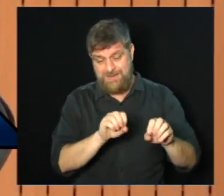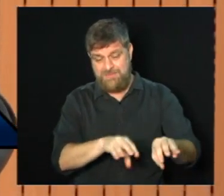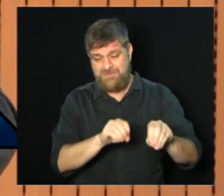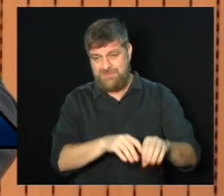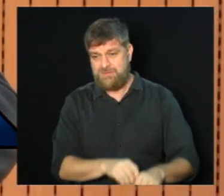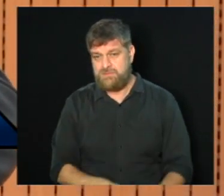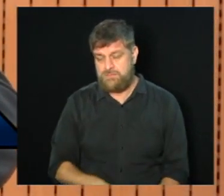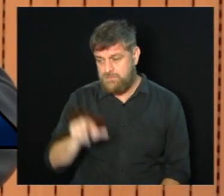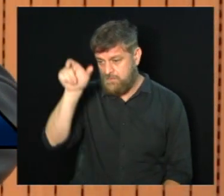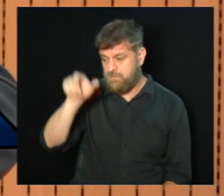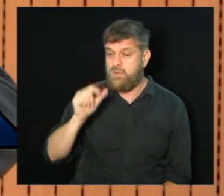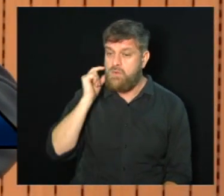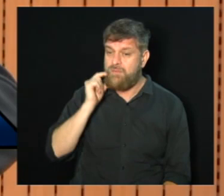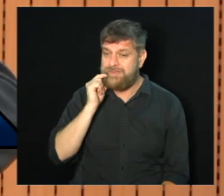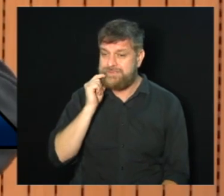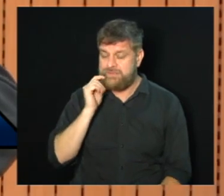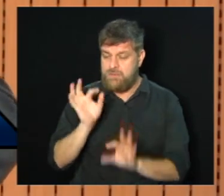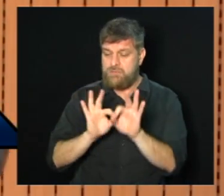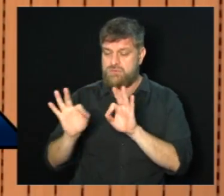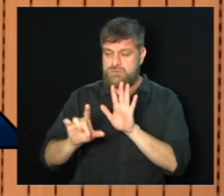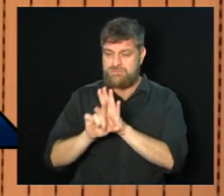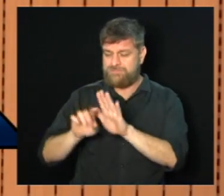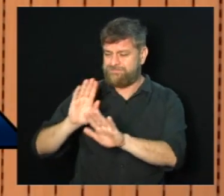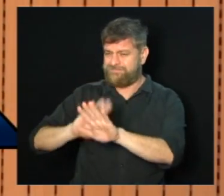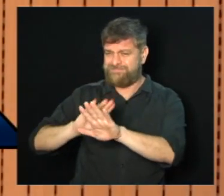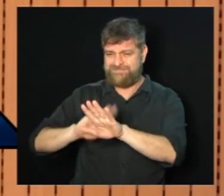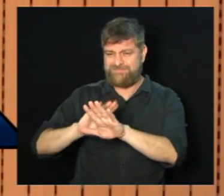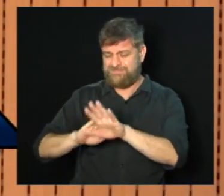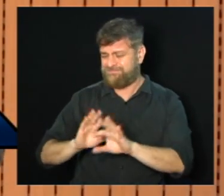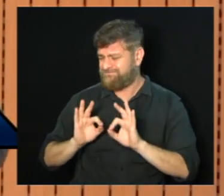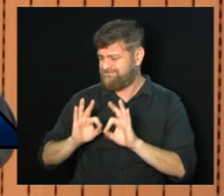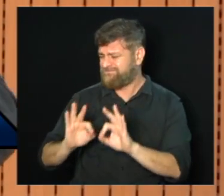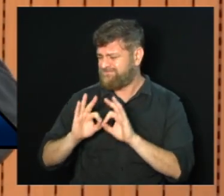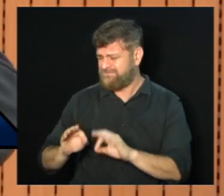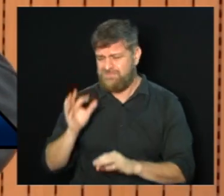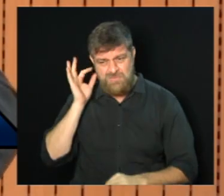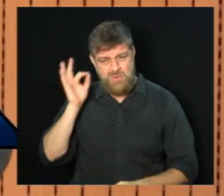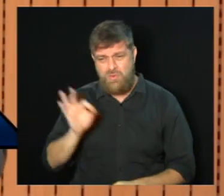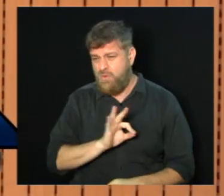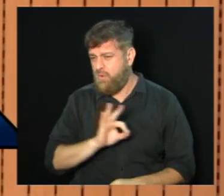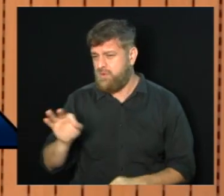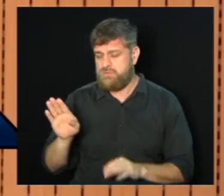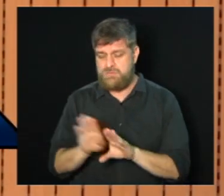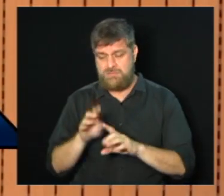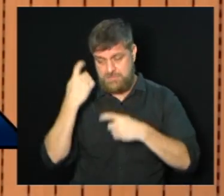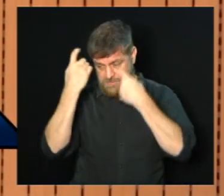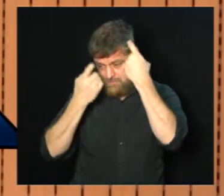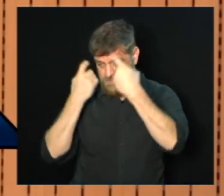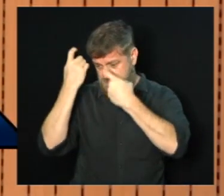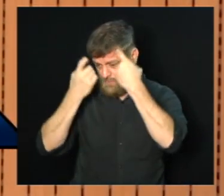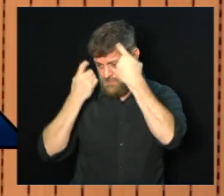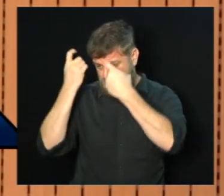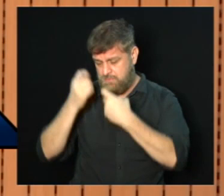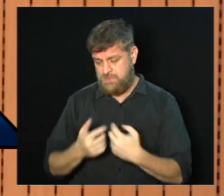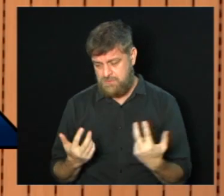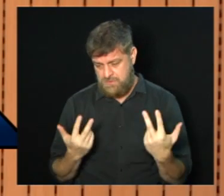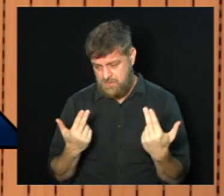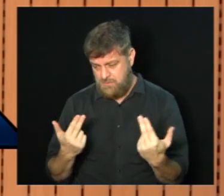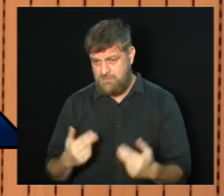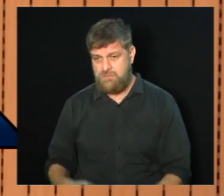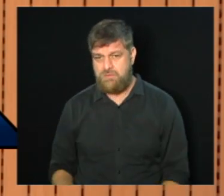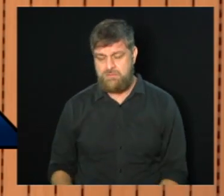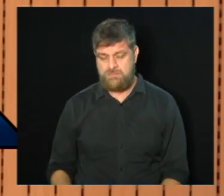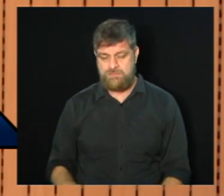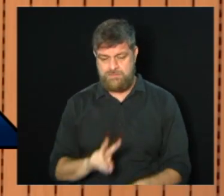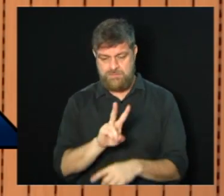ele tinha apresentado, um projeto maravilhoso, muito bom para a cidade, também preocupado com a... com o déficit